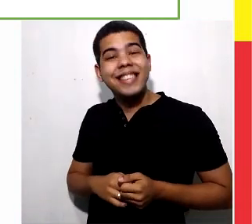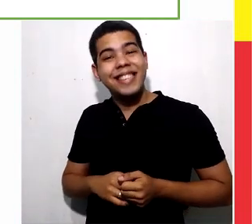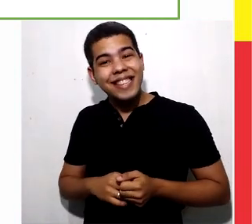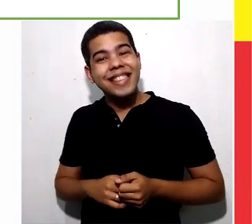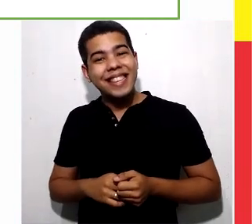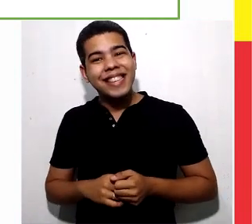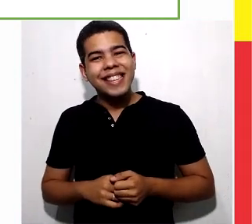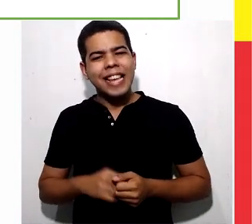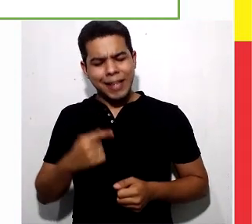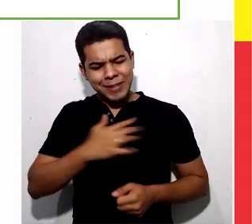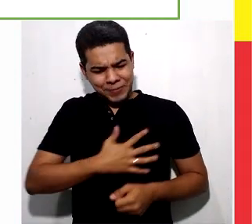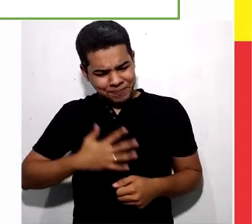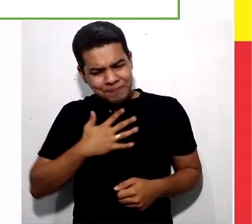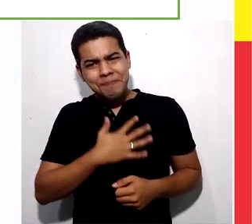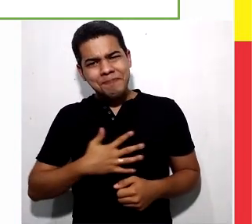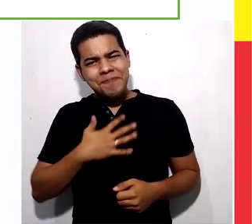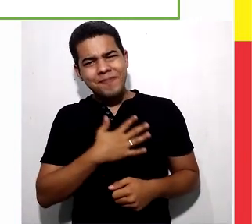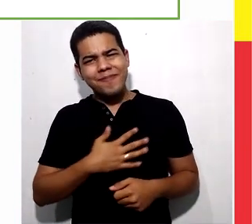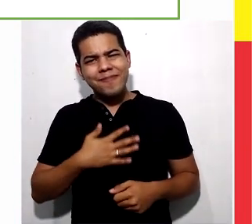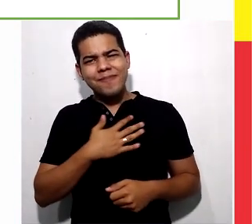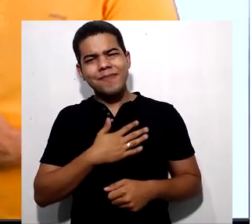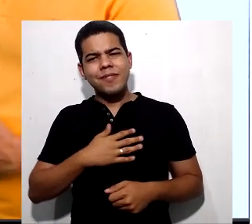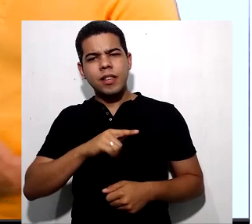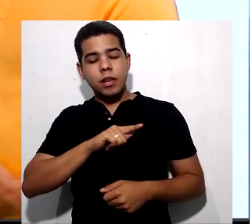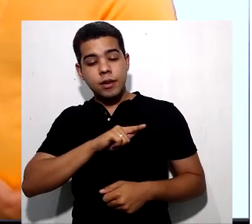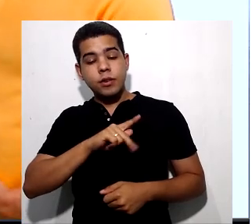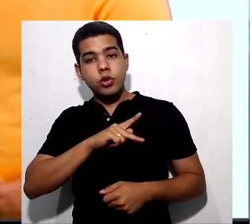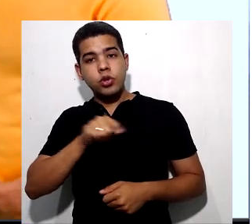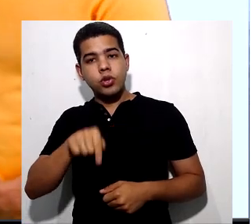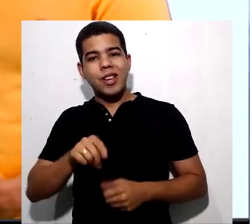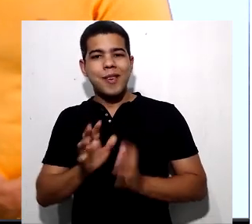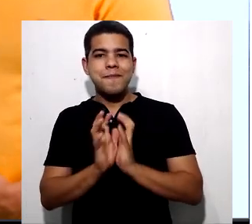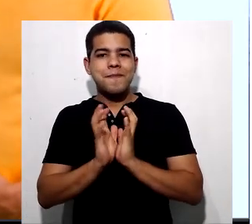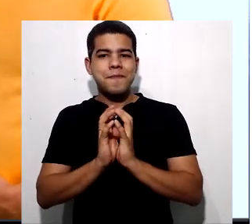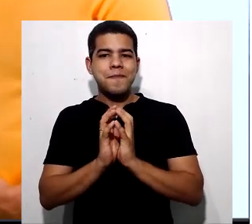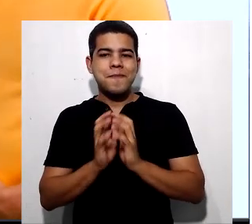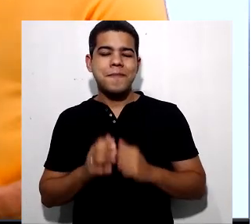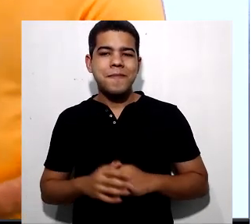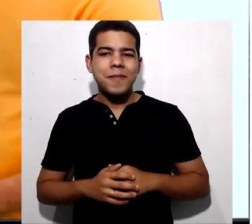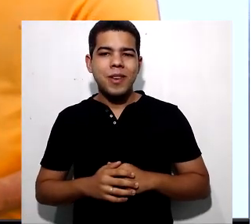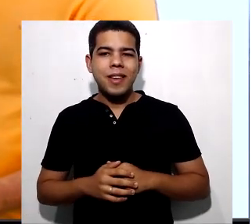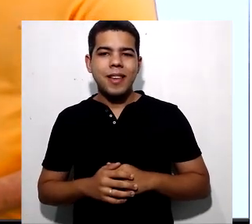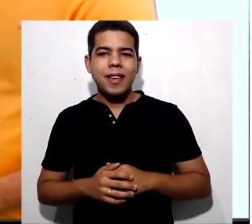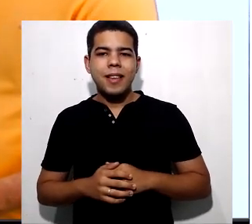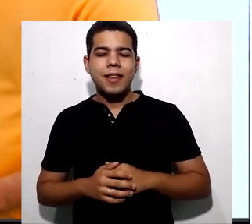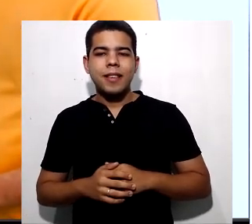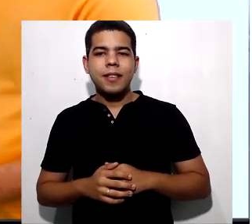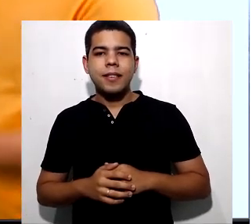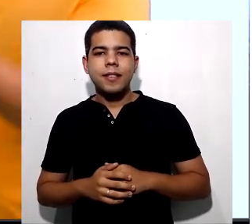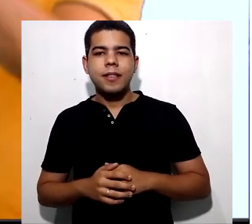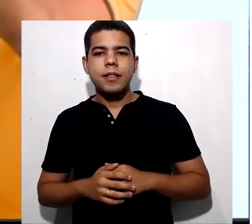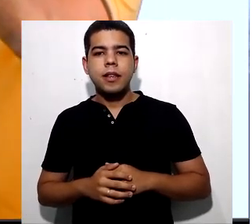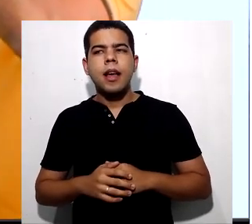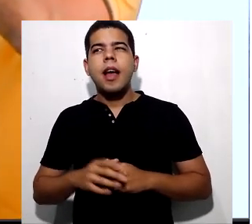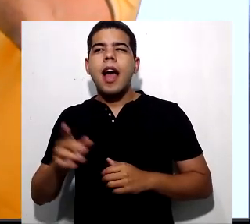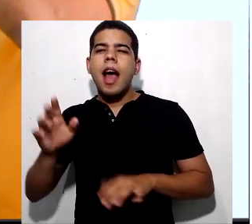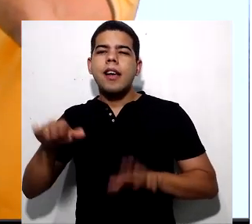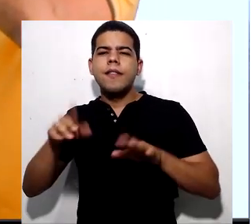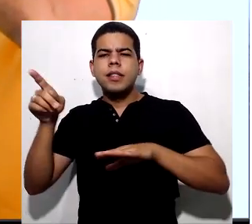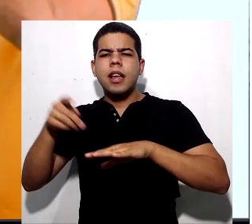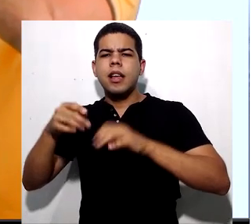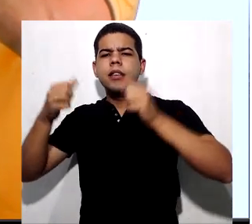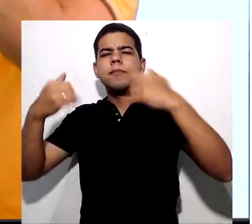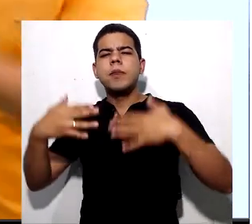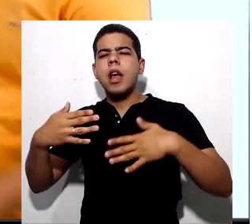gente. Certíssimo, estudou no colégio, ginásio pernambucano em Recife. E lembrar mais uma vez que quando ela citava Recife,